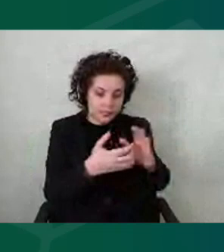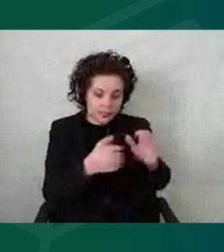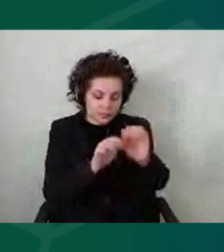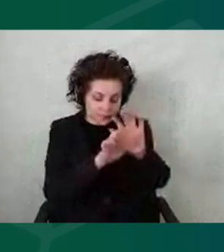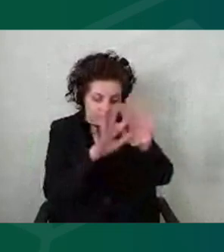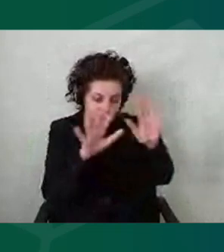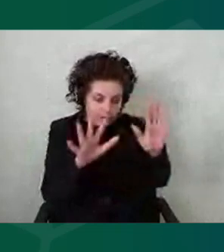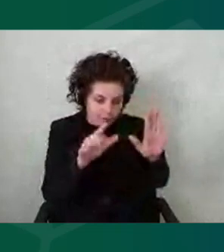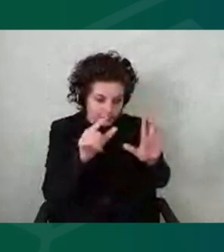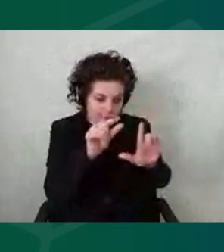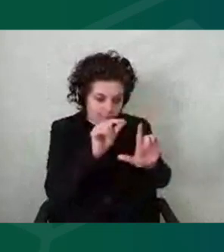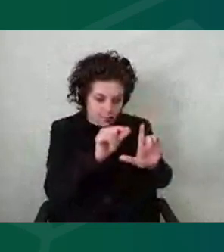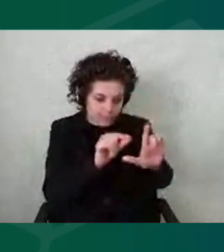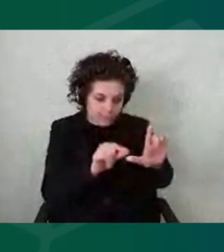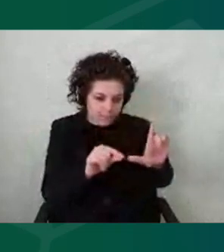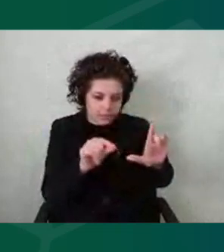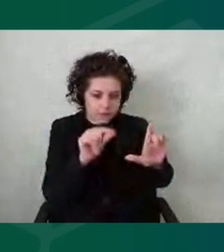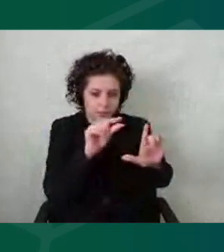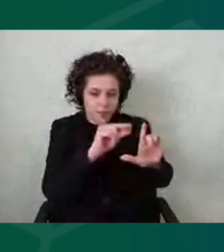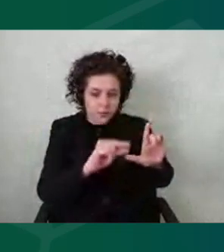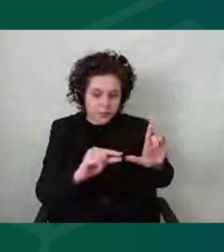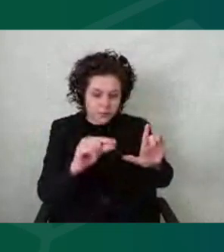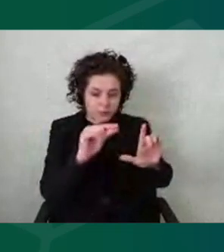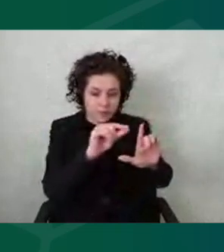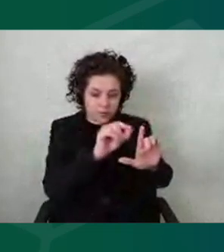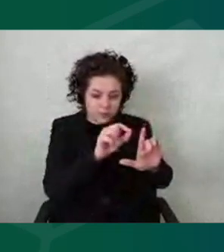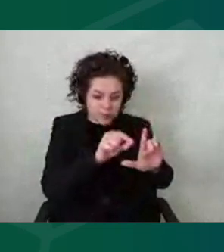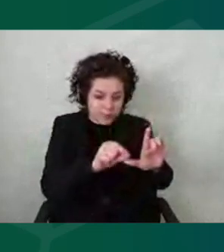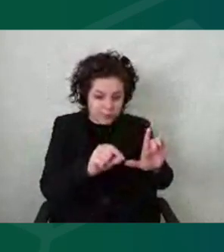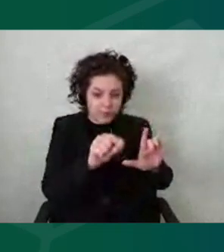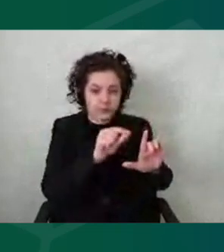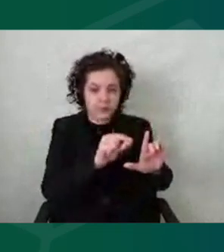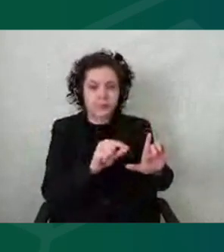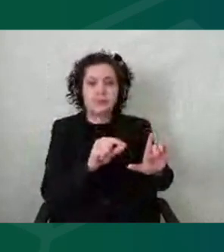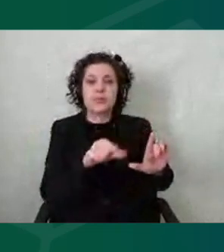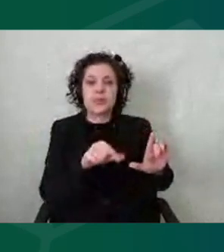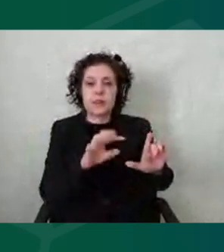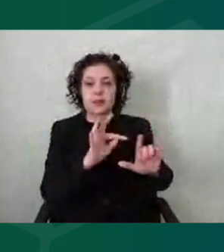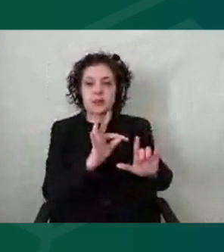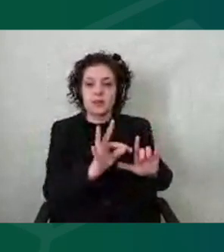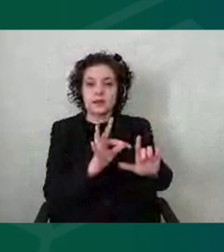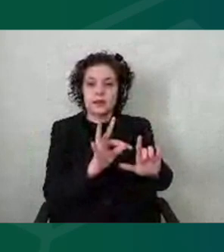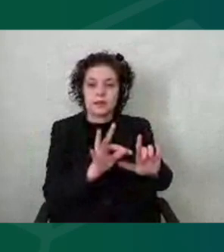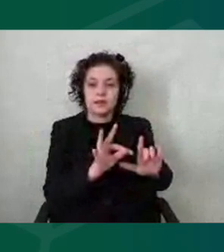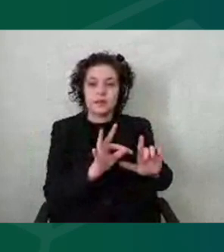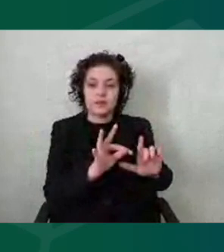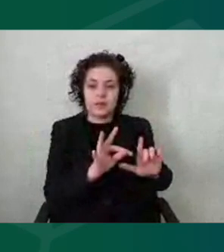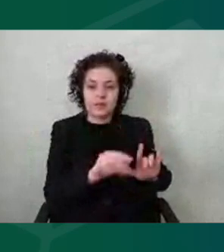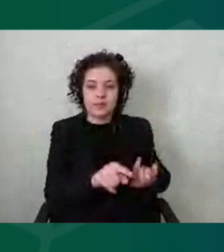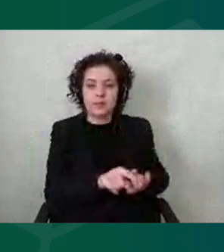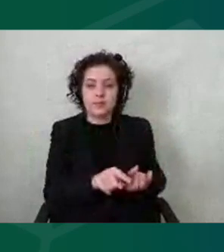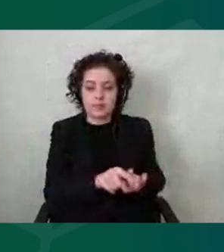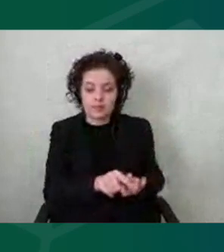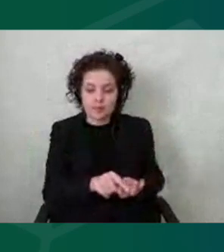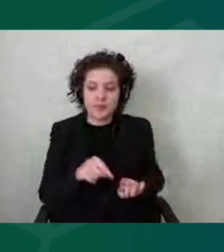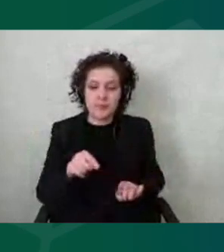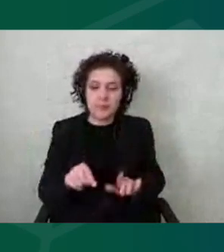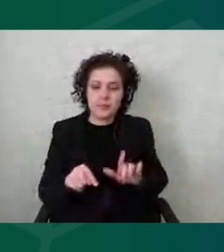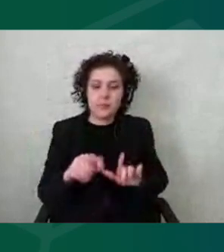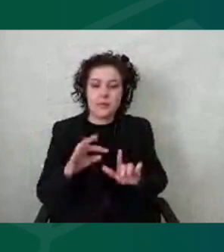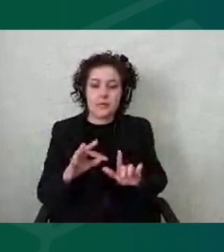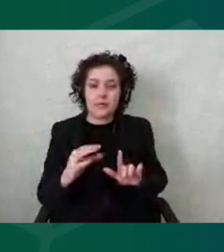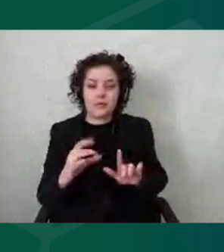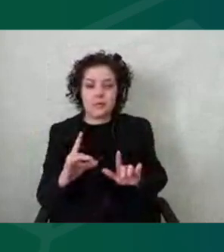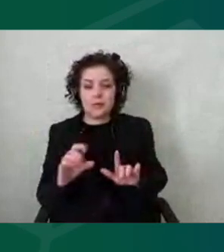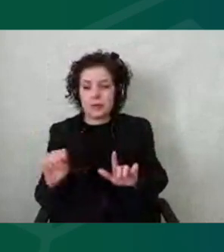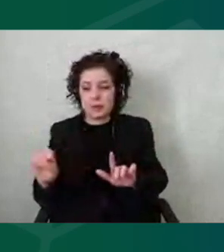que esse é uma população de linfócitos T, essa aqui é TCD8 positivo,